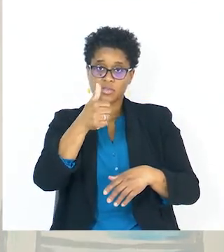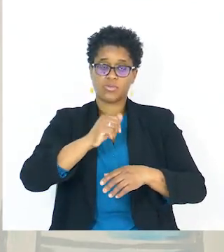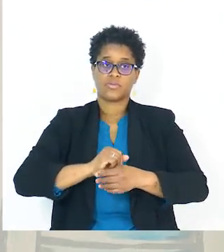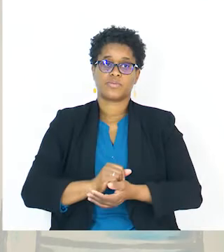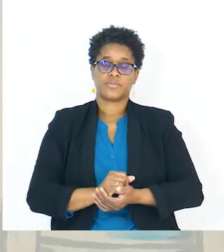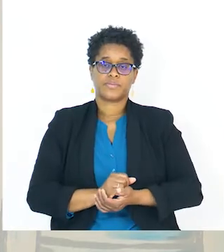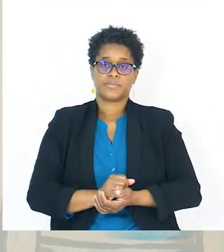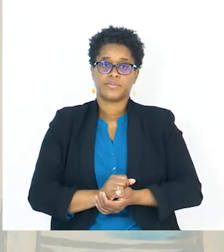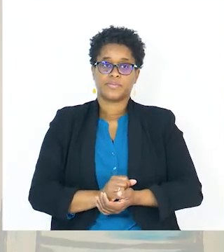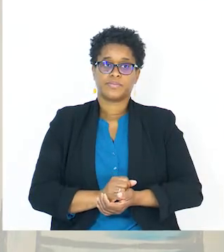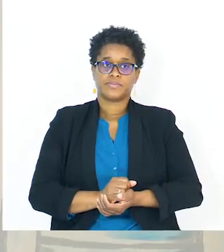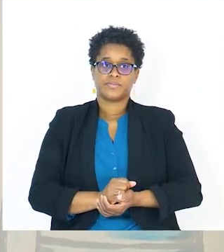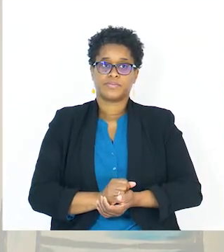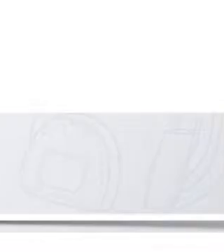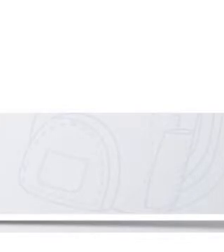lugar certo.